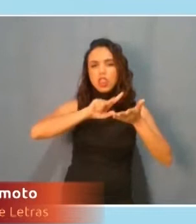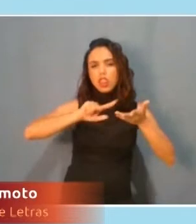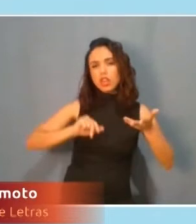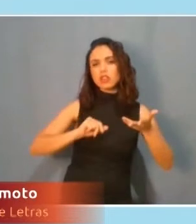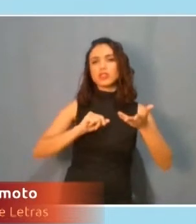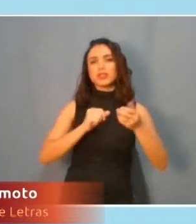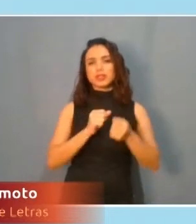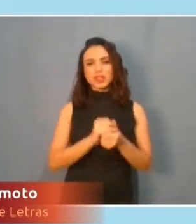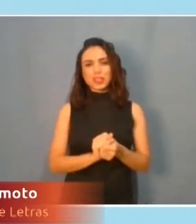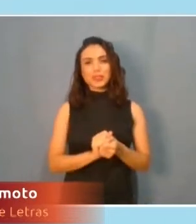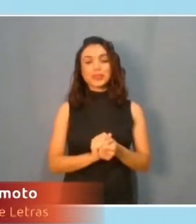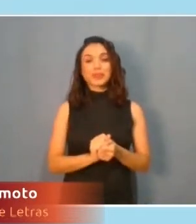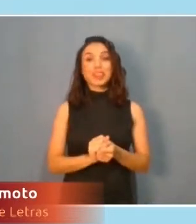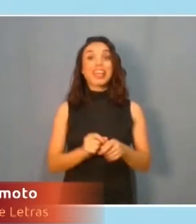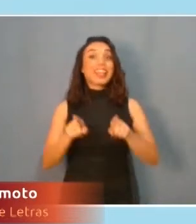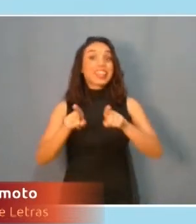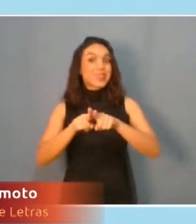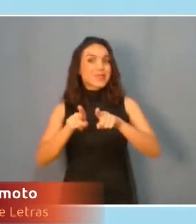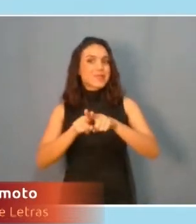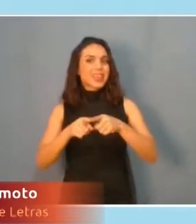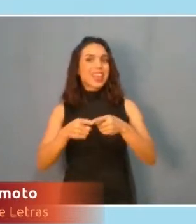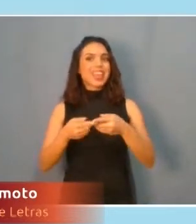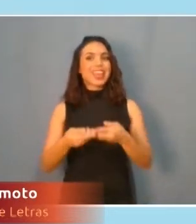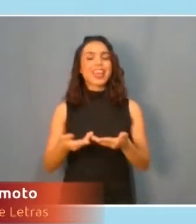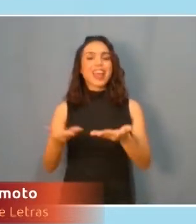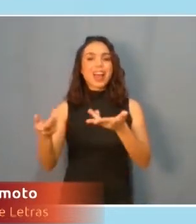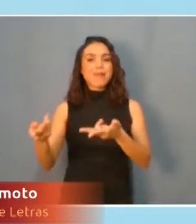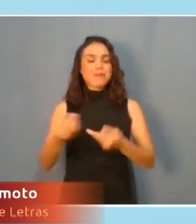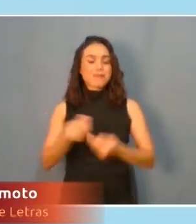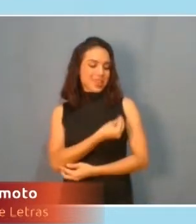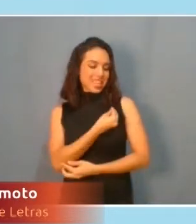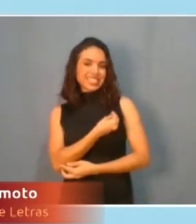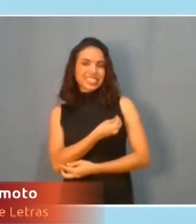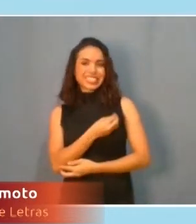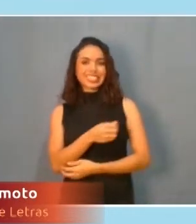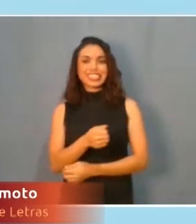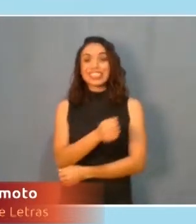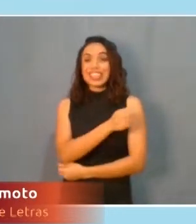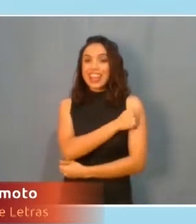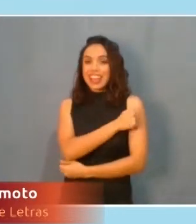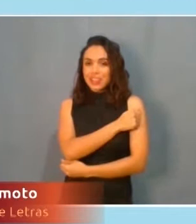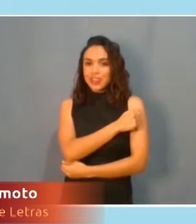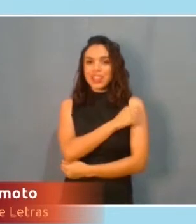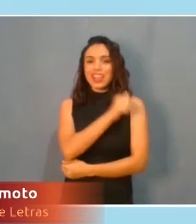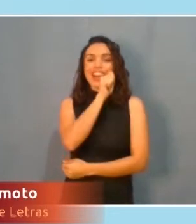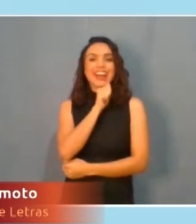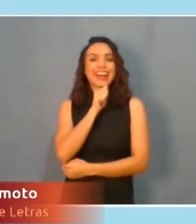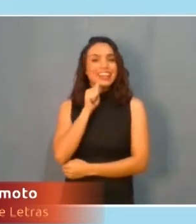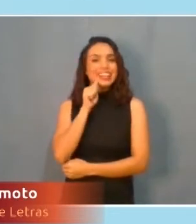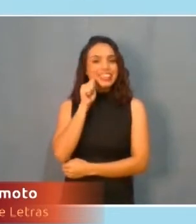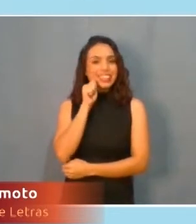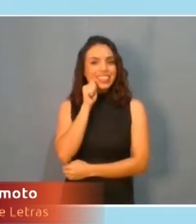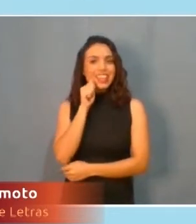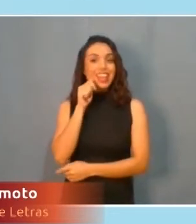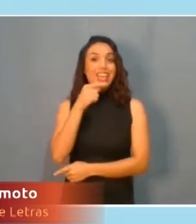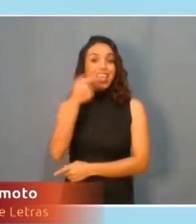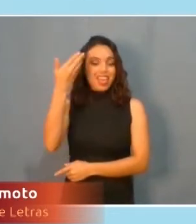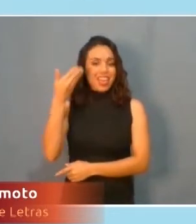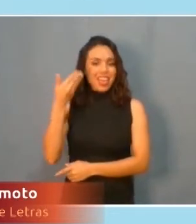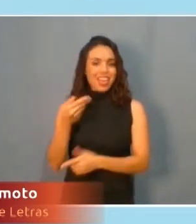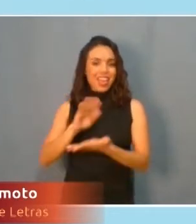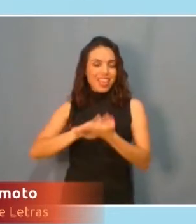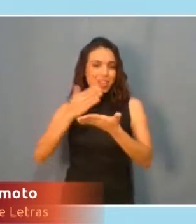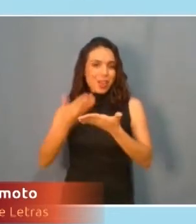mim, também temos a presença da Aline Naramoto, que é estudante da Faculdade de Letras da UFG e que vai fazer